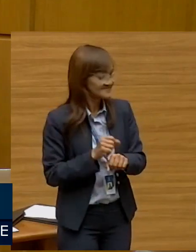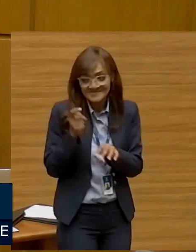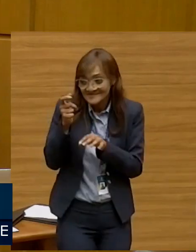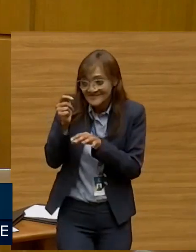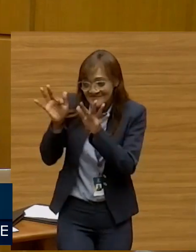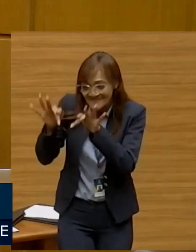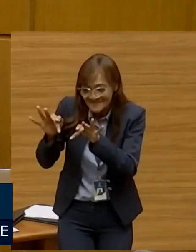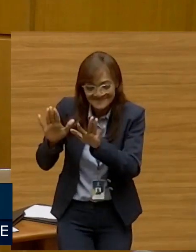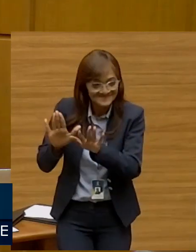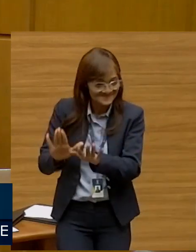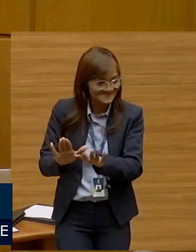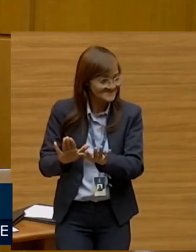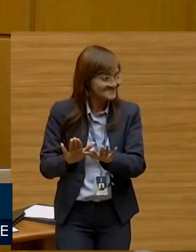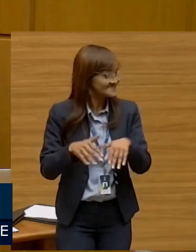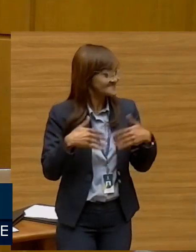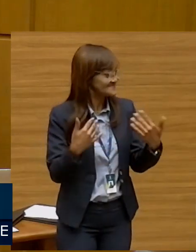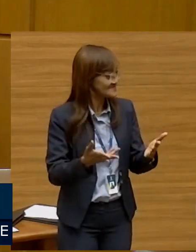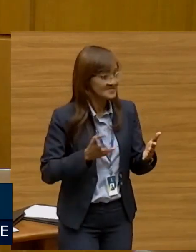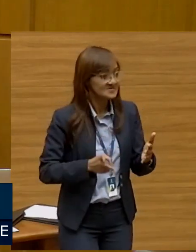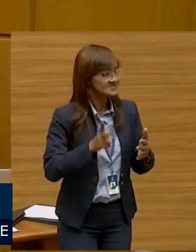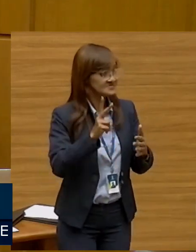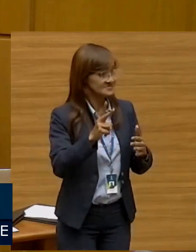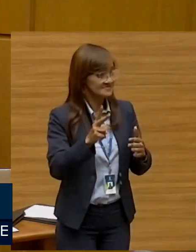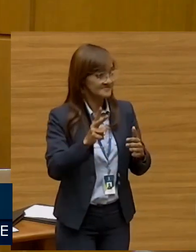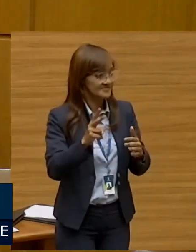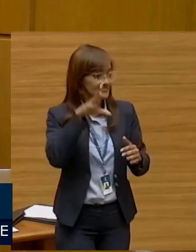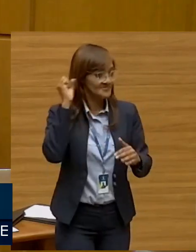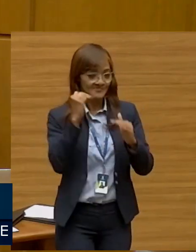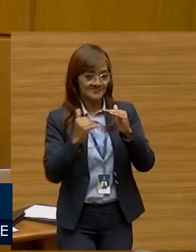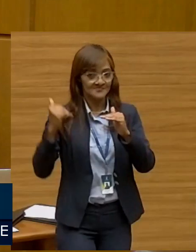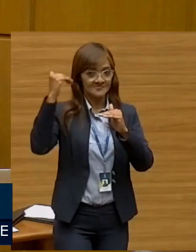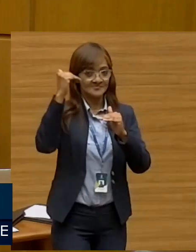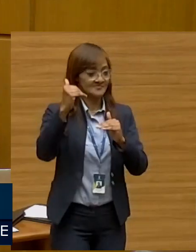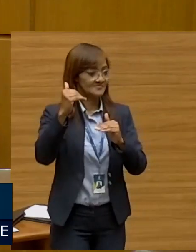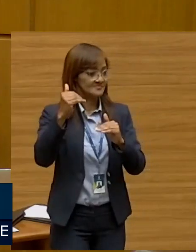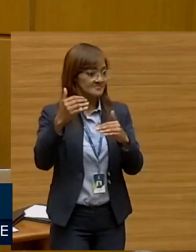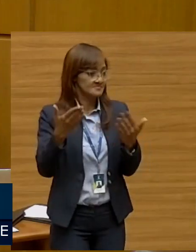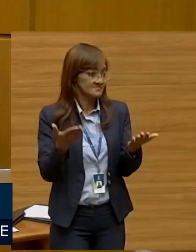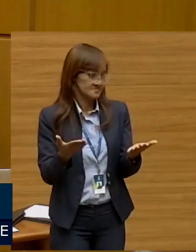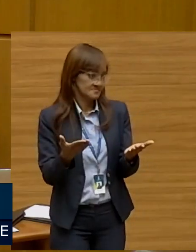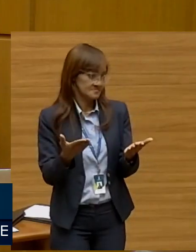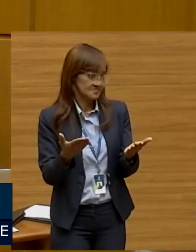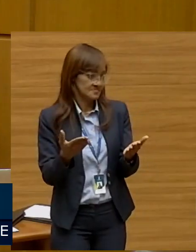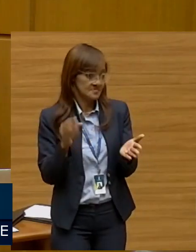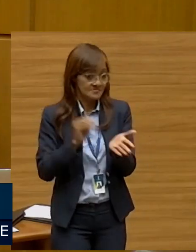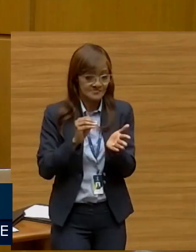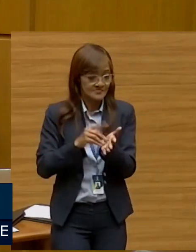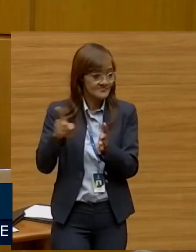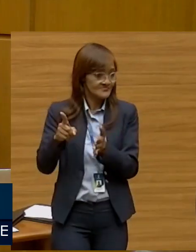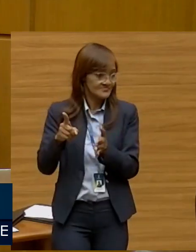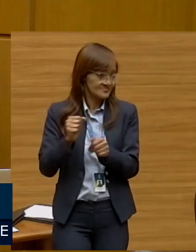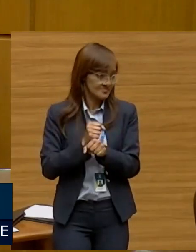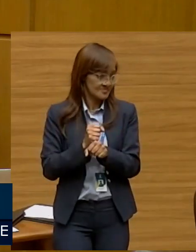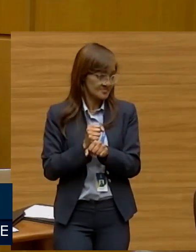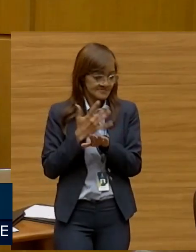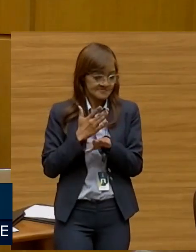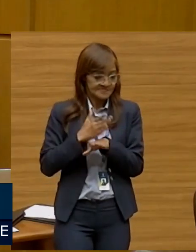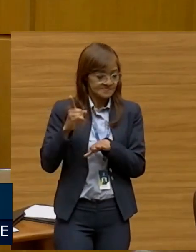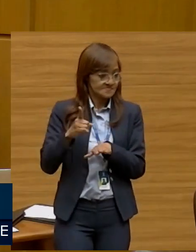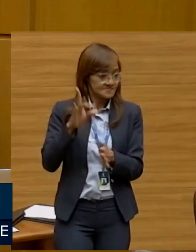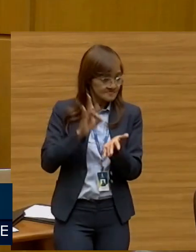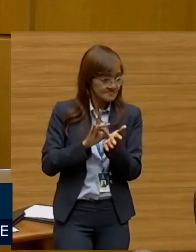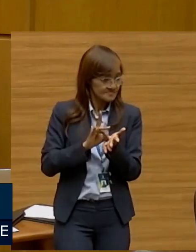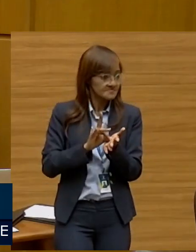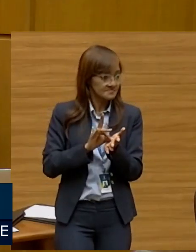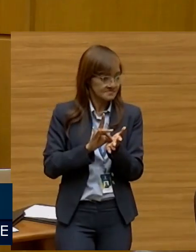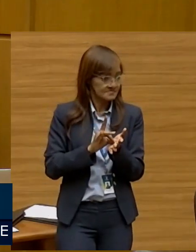Já estou concluindo. Perpetua a soberania do ouvinte, ao passo que não são preparadas para entender o diferente. Por fim, é que é